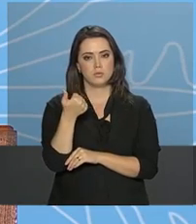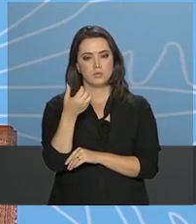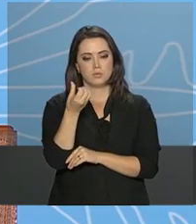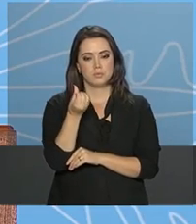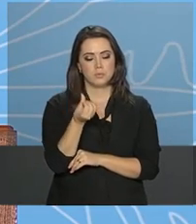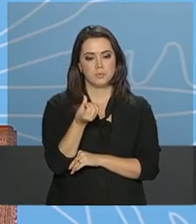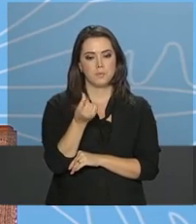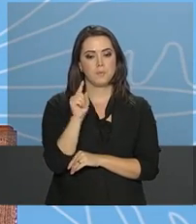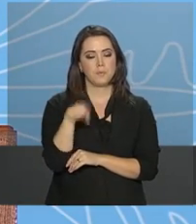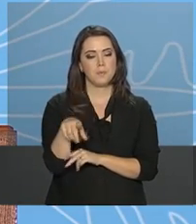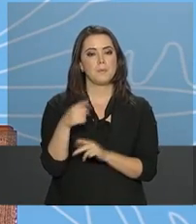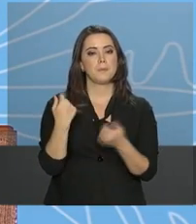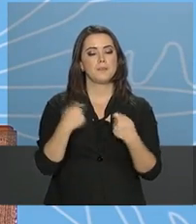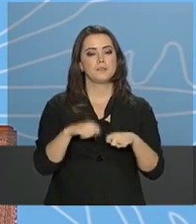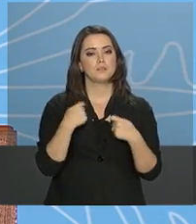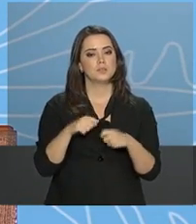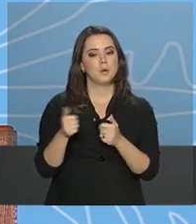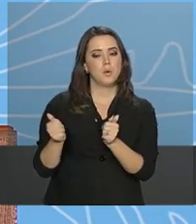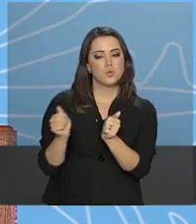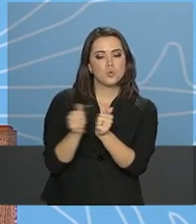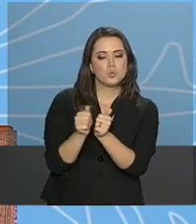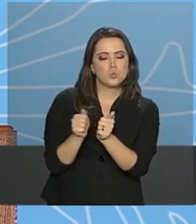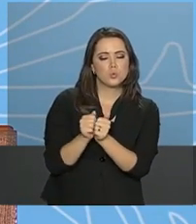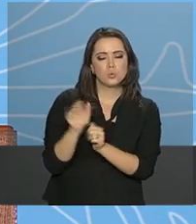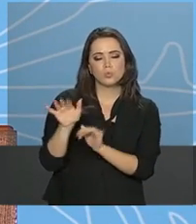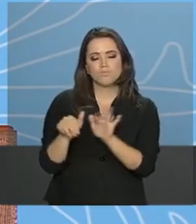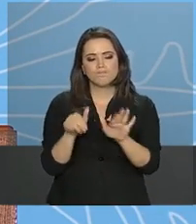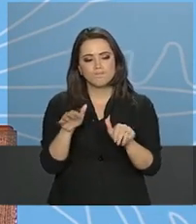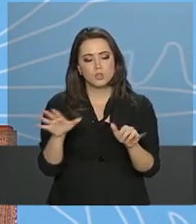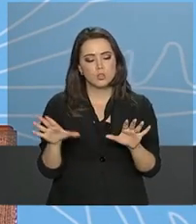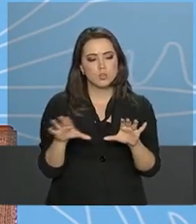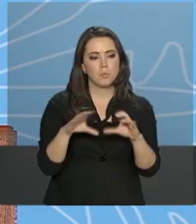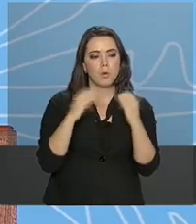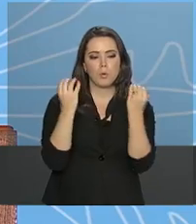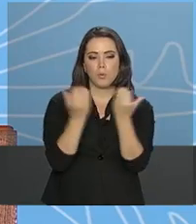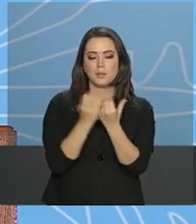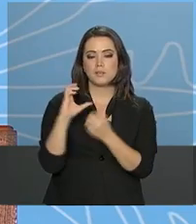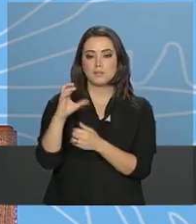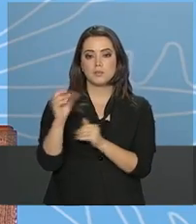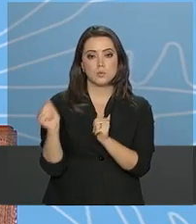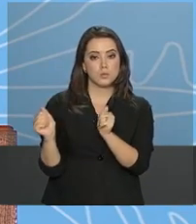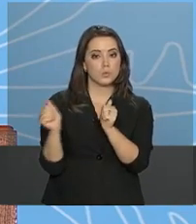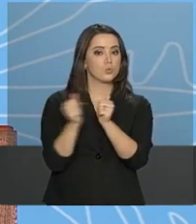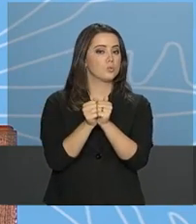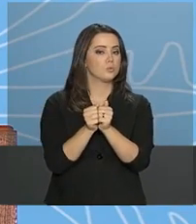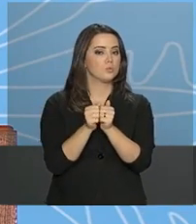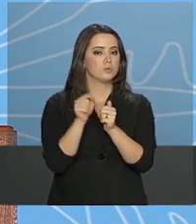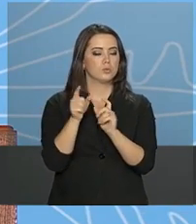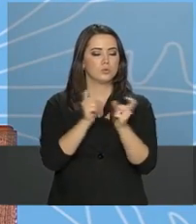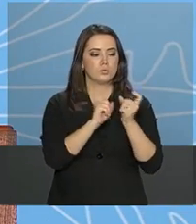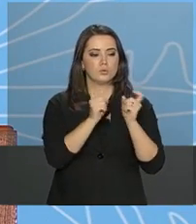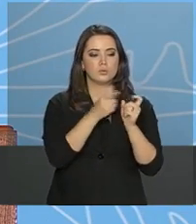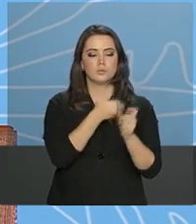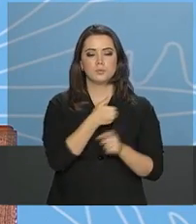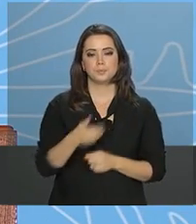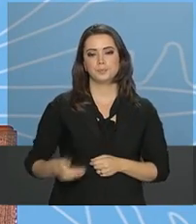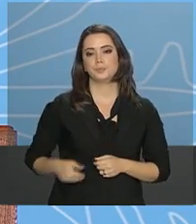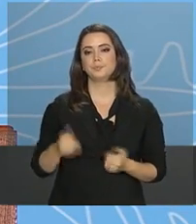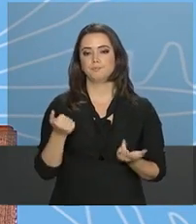2016, foi uma medida que aproximou a comunidade científica da administração